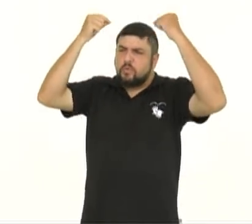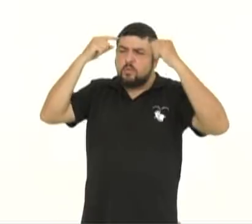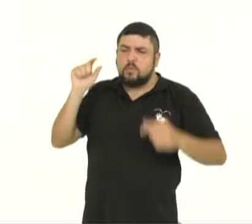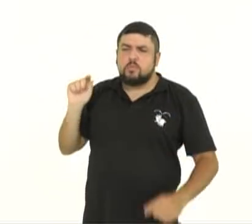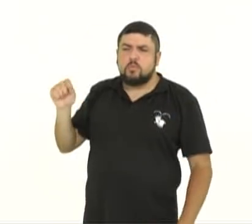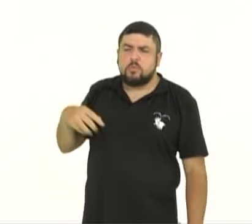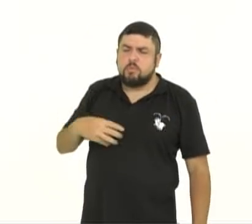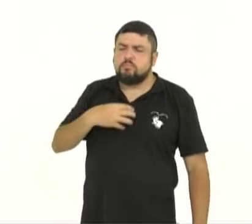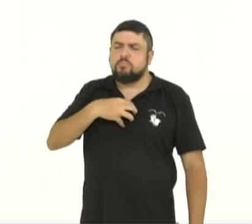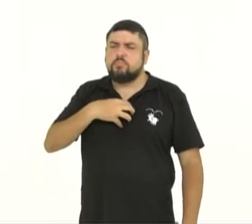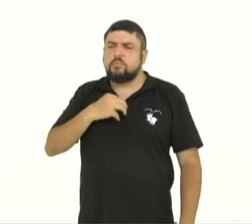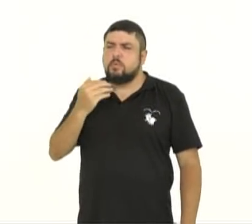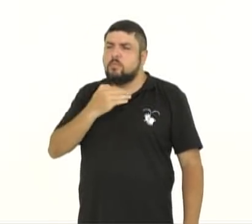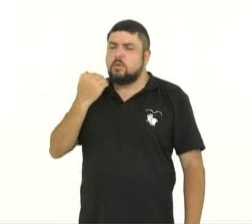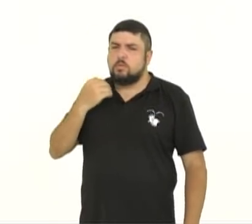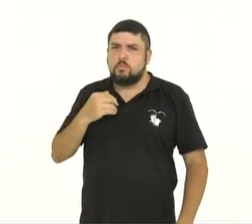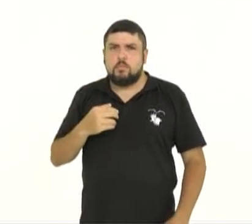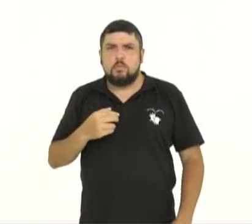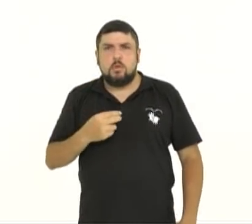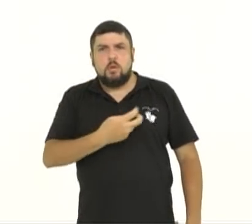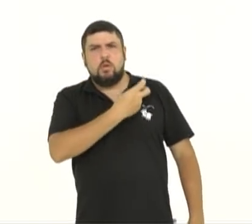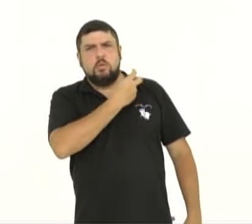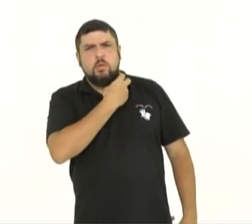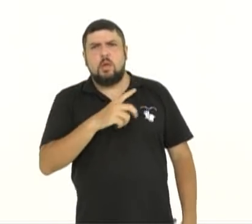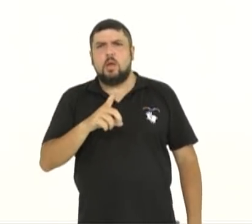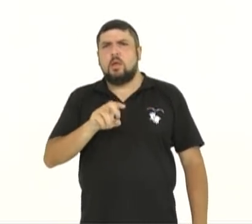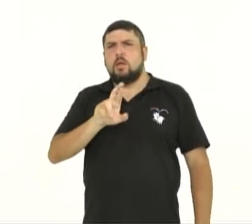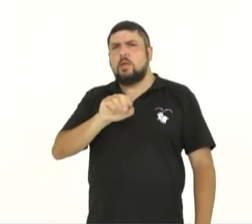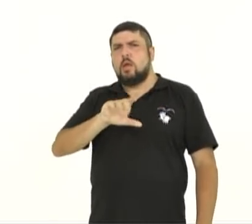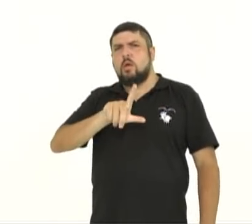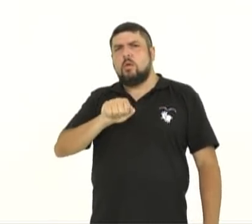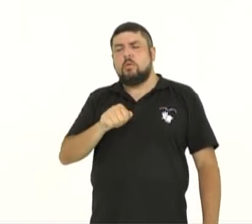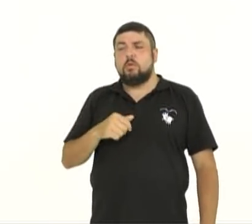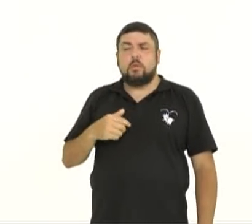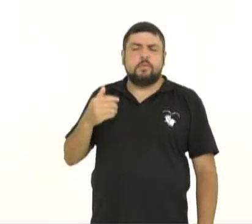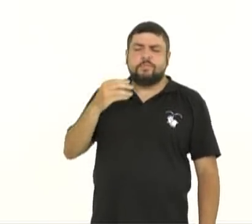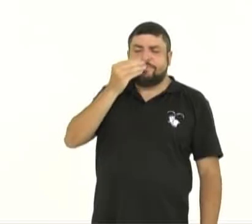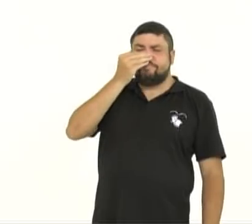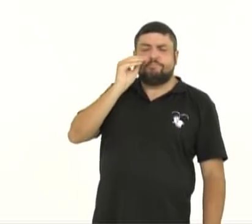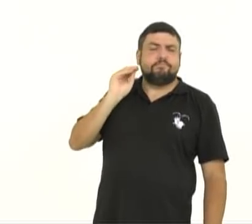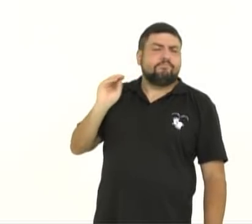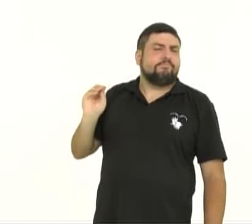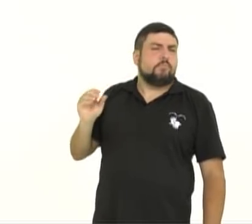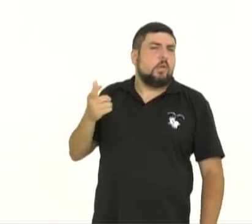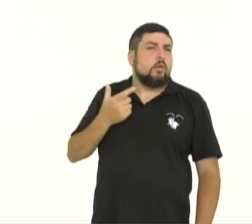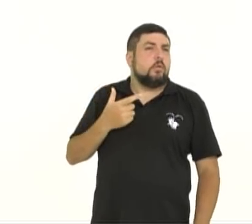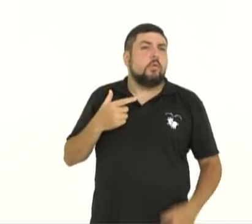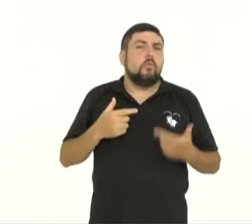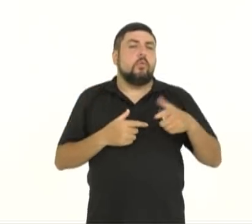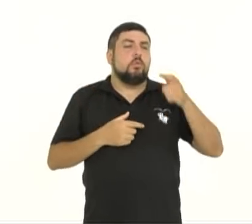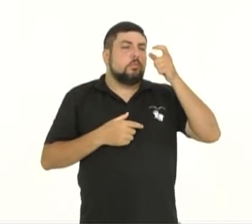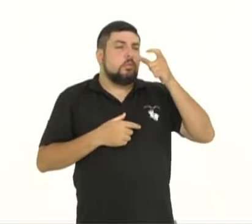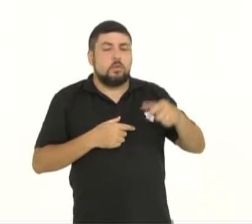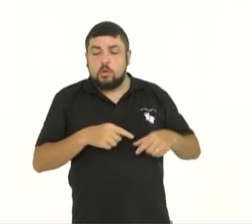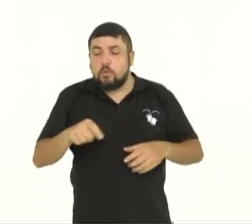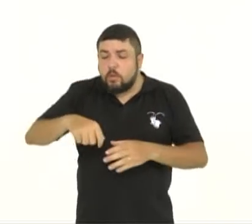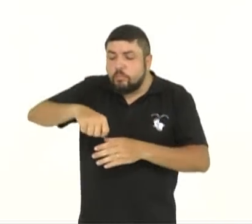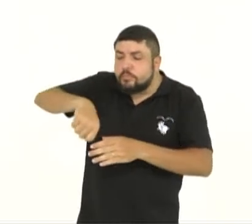morrem. Drácula parece não ouvi-lo. Está interessado em outra coisa. Você vai terminar esse